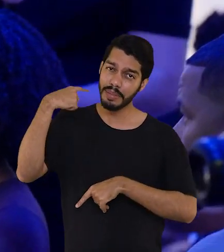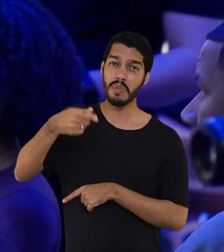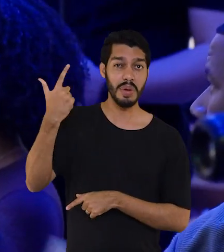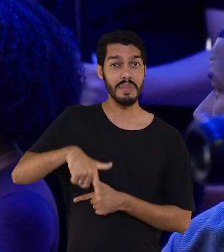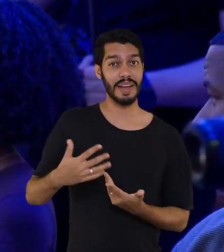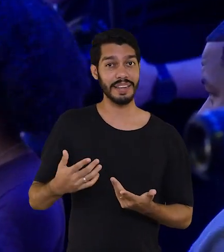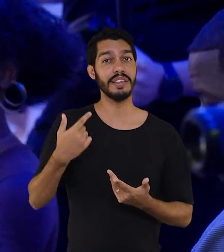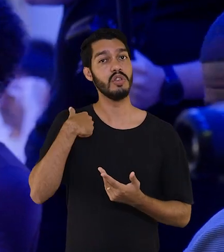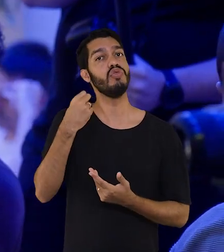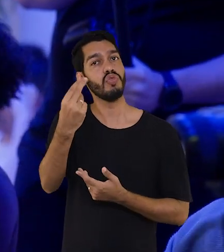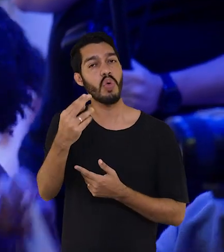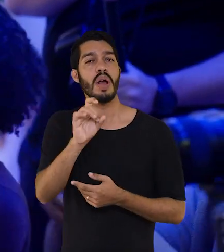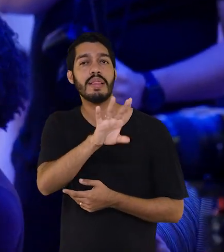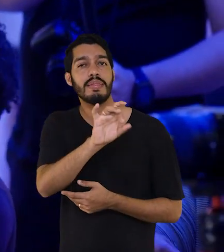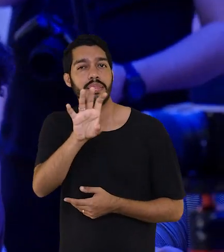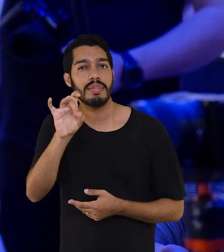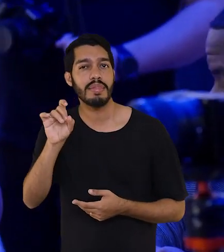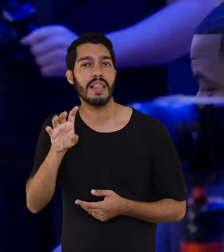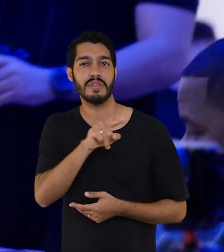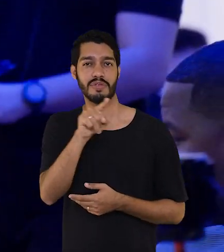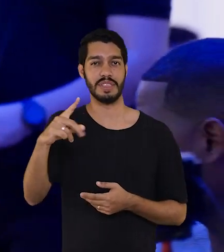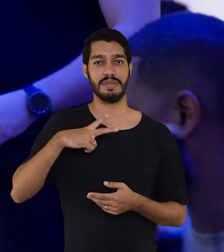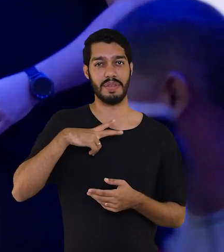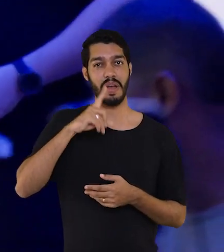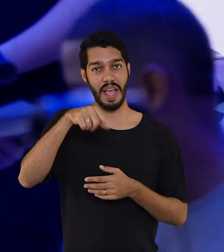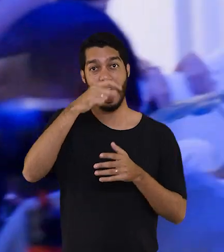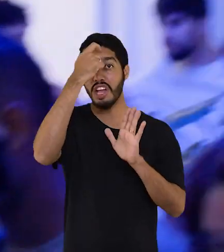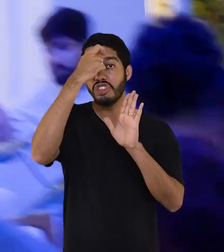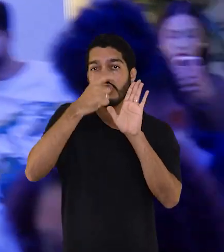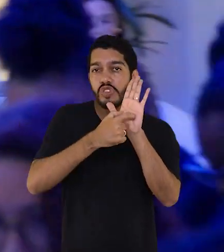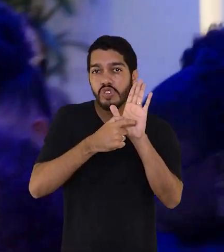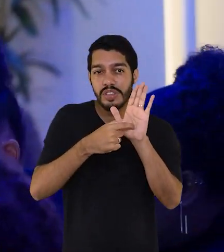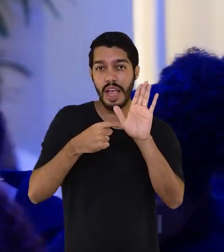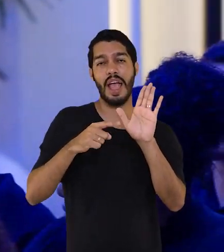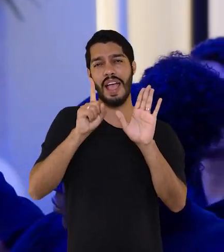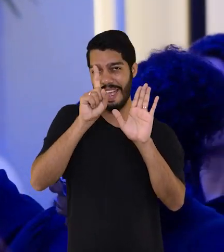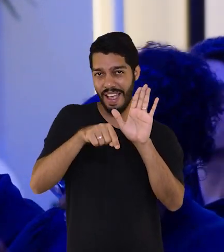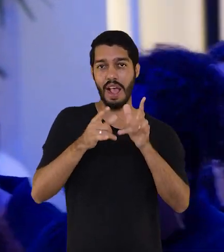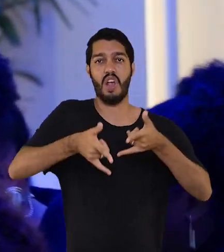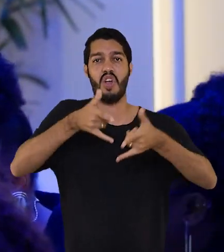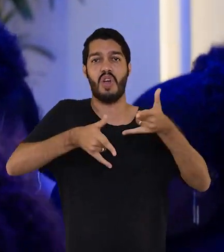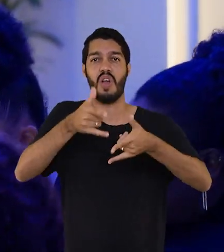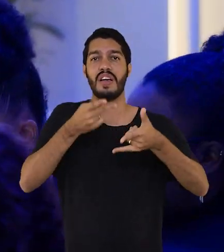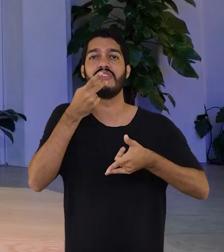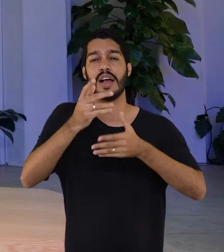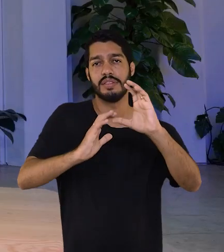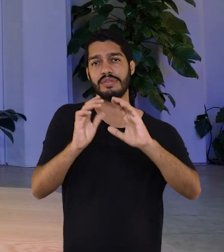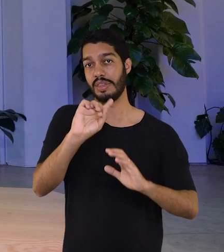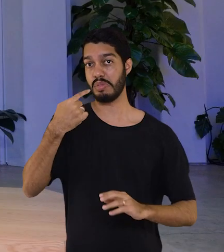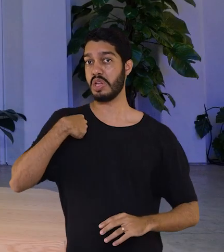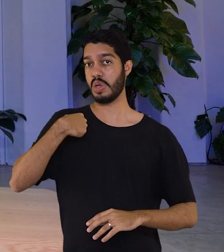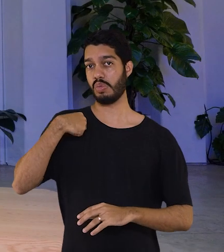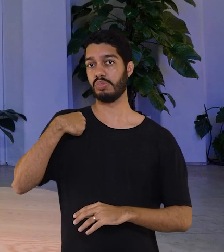mesmo. Então, eu vou compartilhar com vocês, individualmente, com cada um de vocês. Prometo que não vai ser uma inteligência artificial, vai ser eu